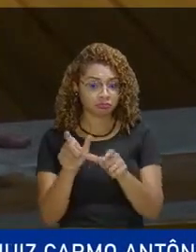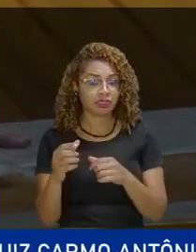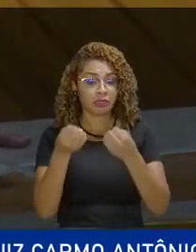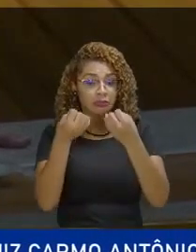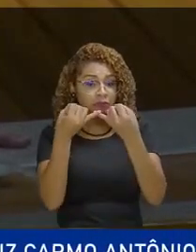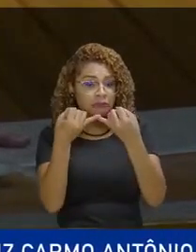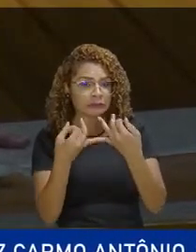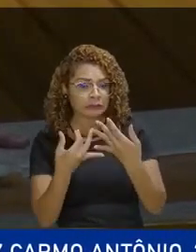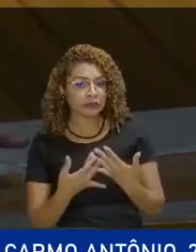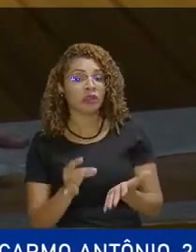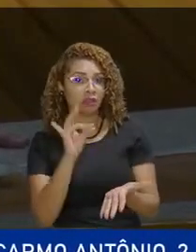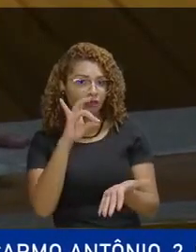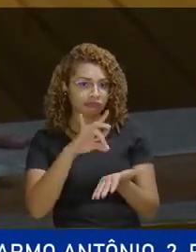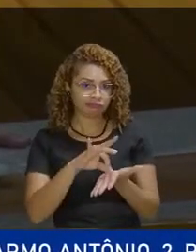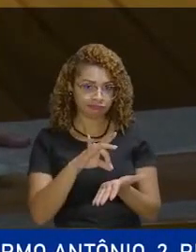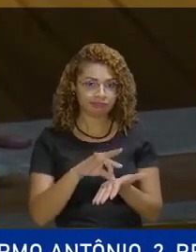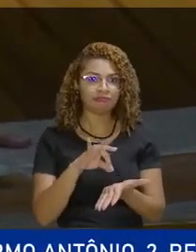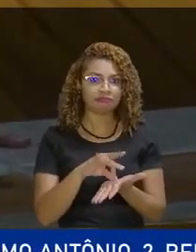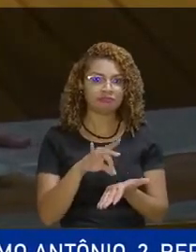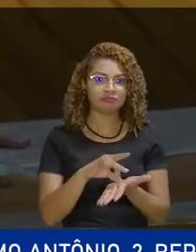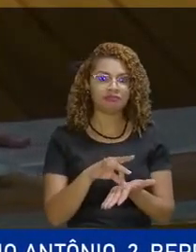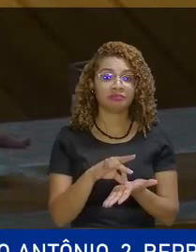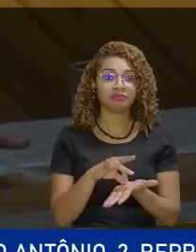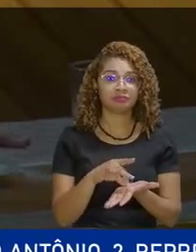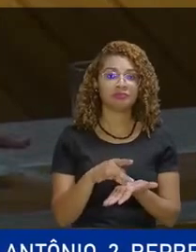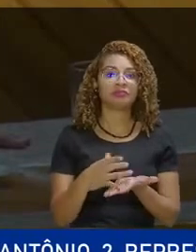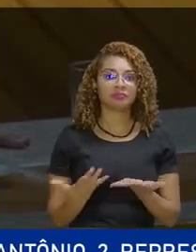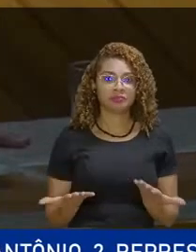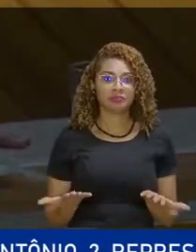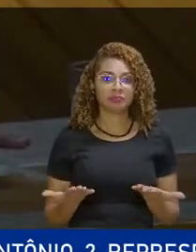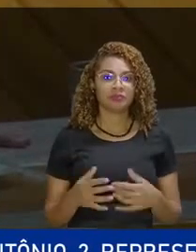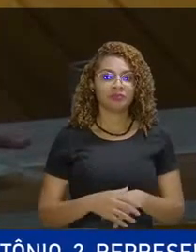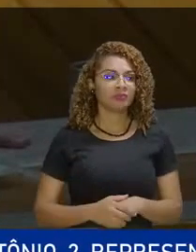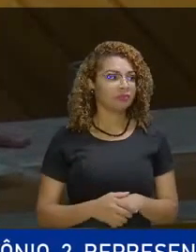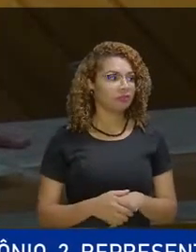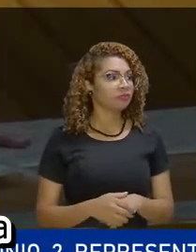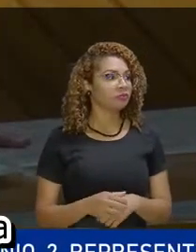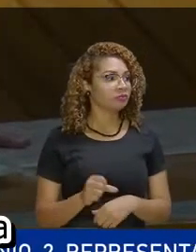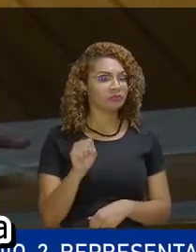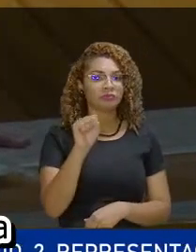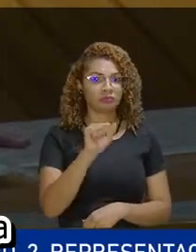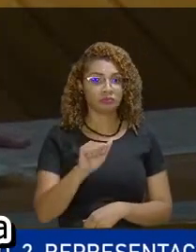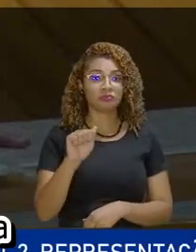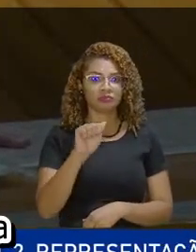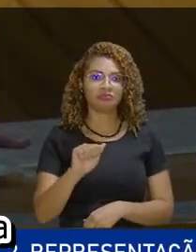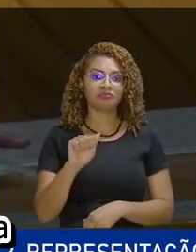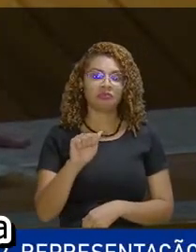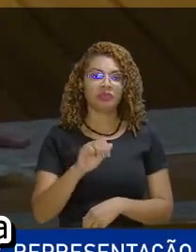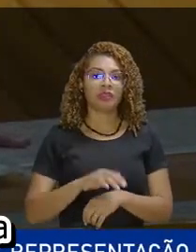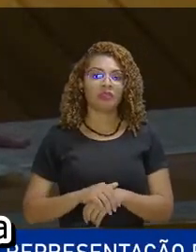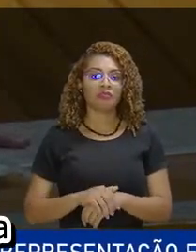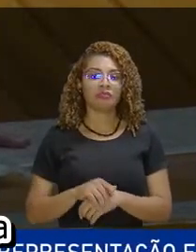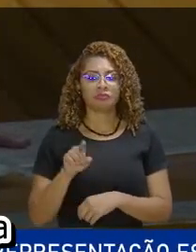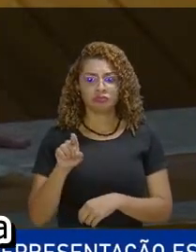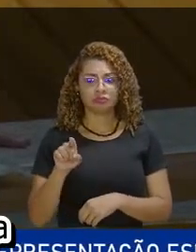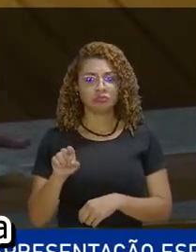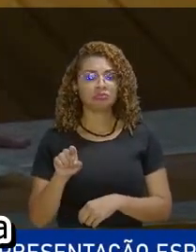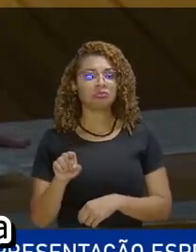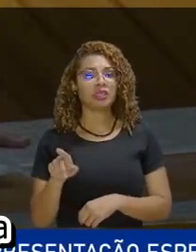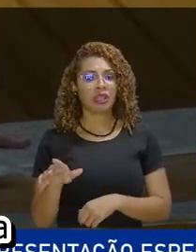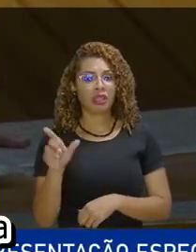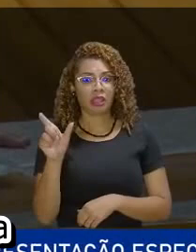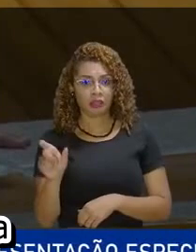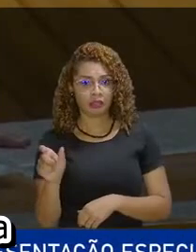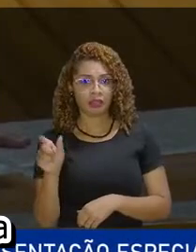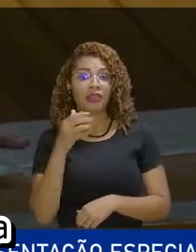convicção. Não basta dizer, não, isso aqui era da Abrace, porque o Irlon era vice-presidente da Abrace, ele fazia